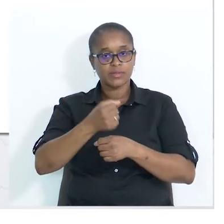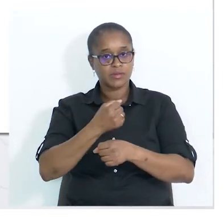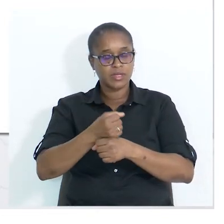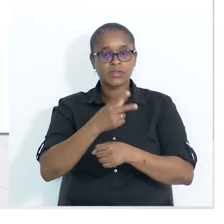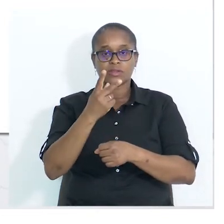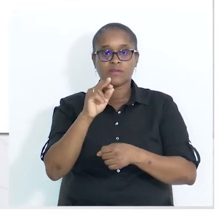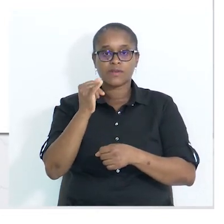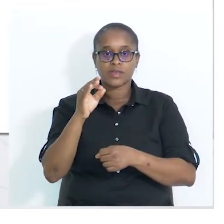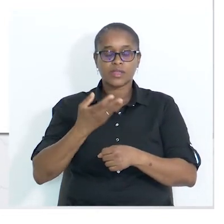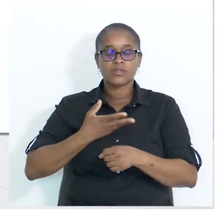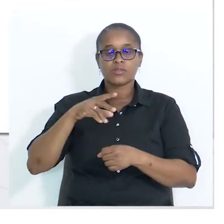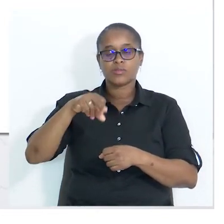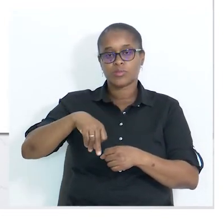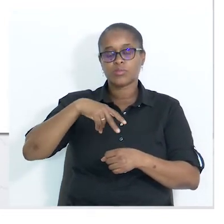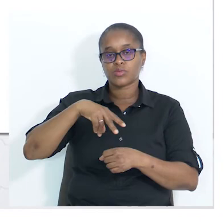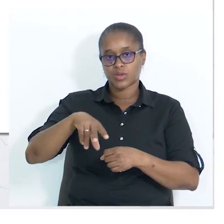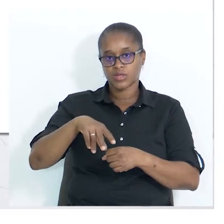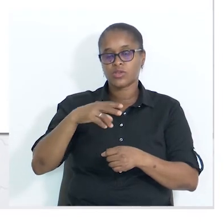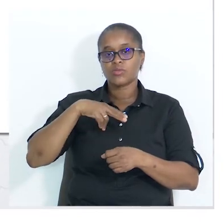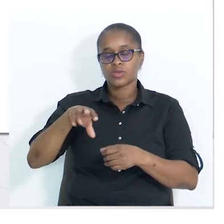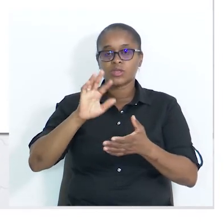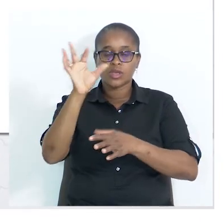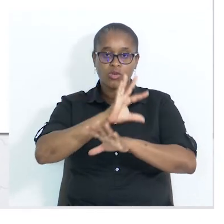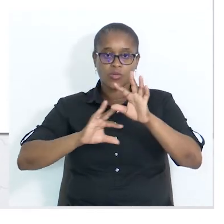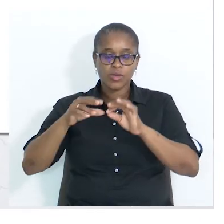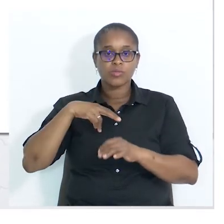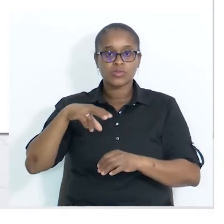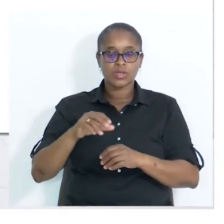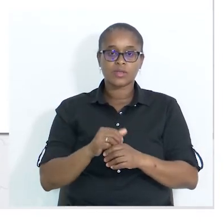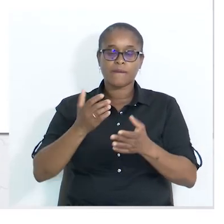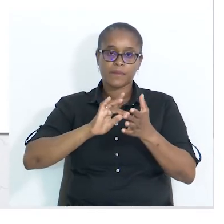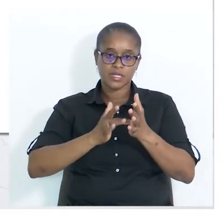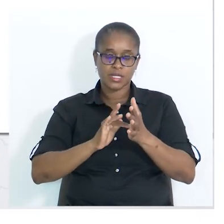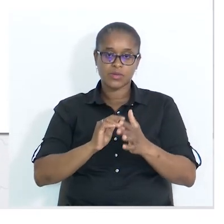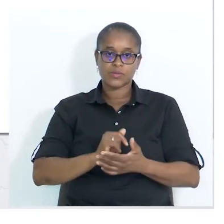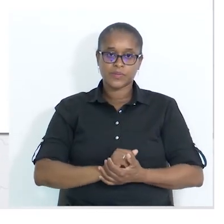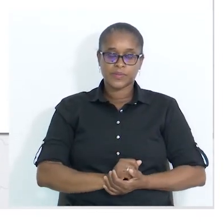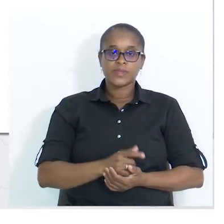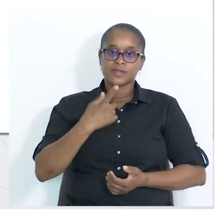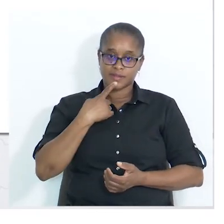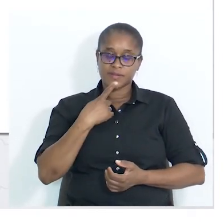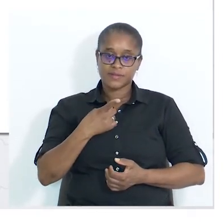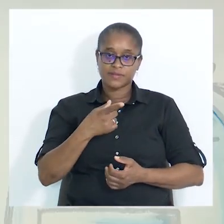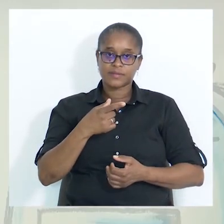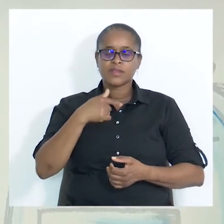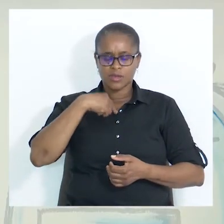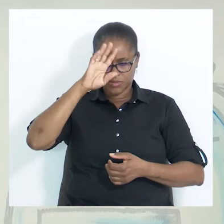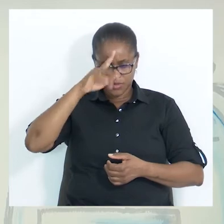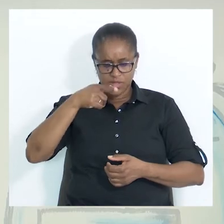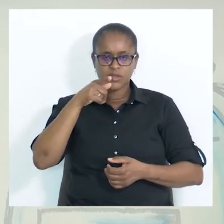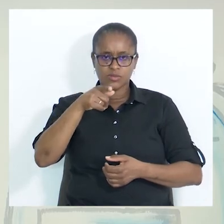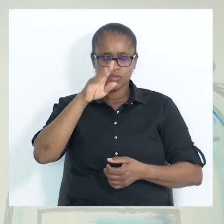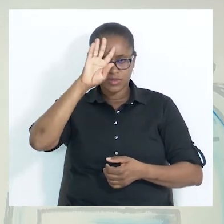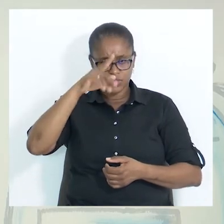nas variedades do português. O português europeu e o português brasileiro. Certo? Acredito que